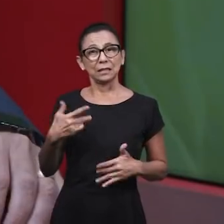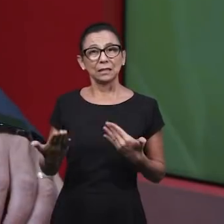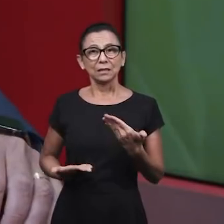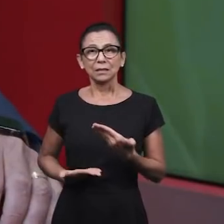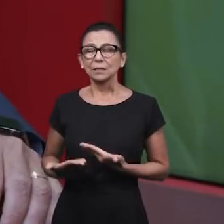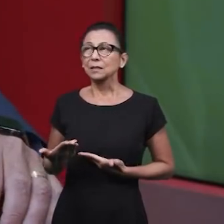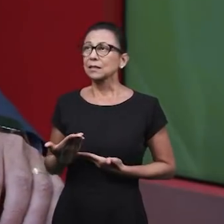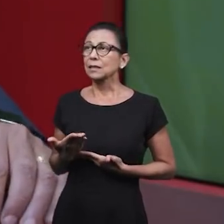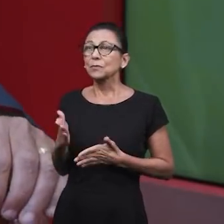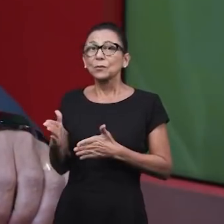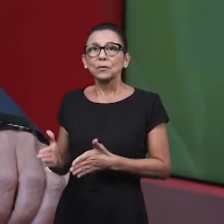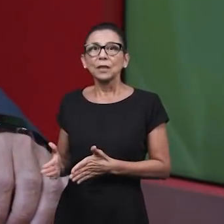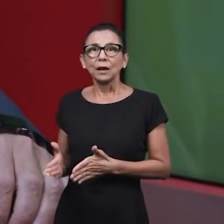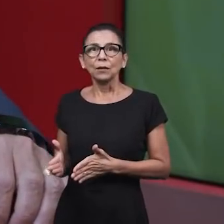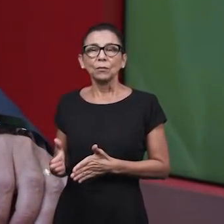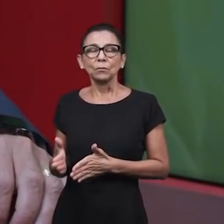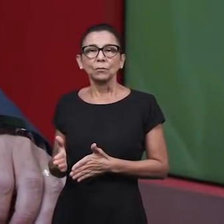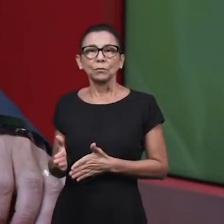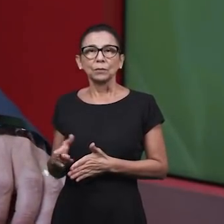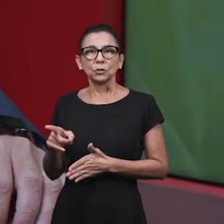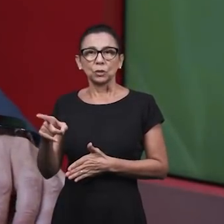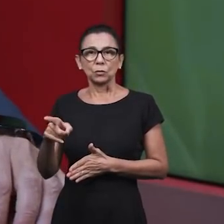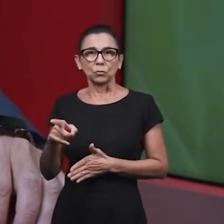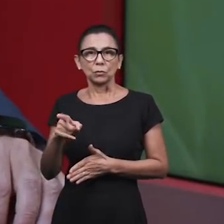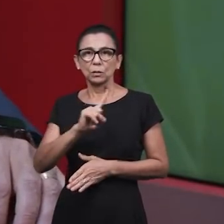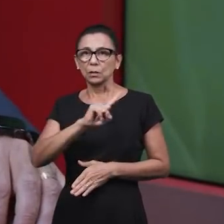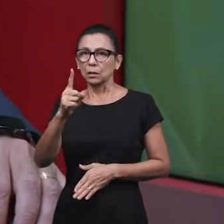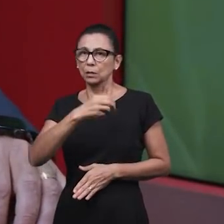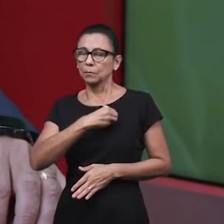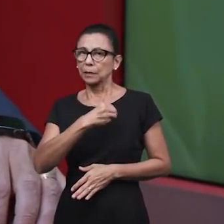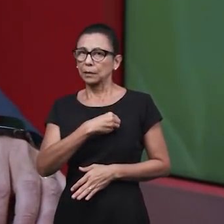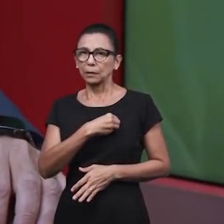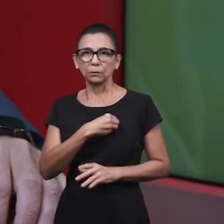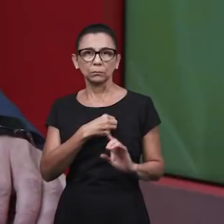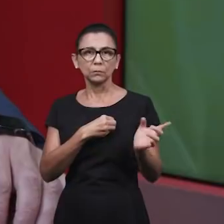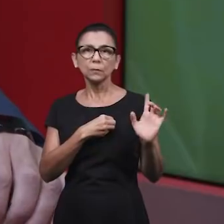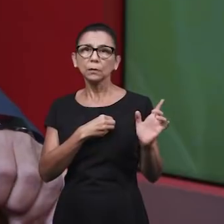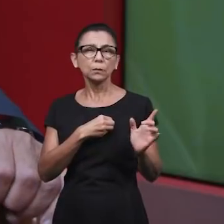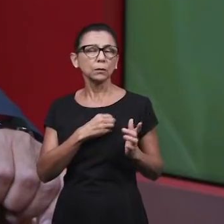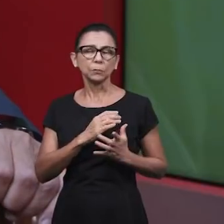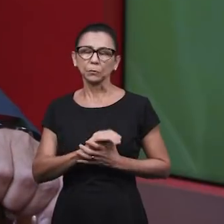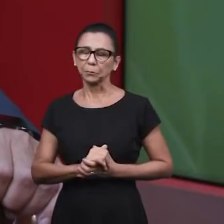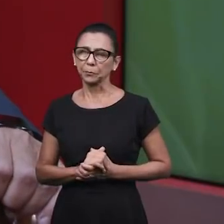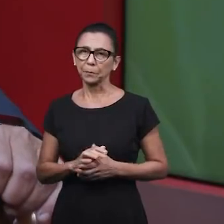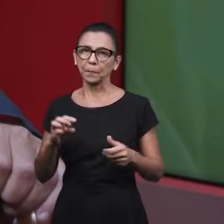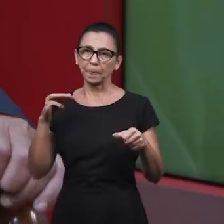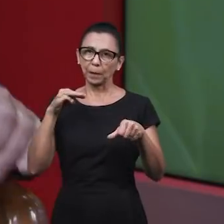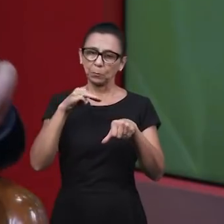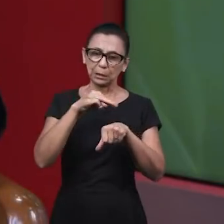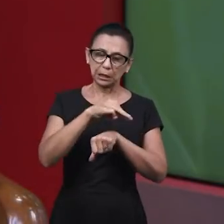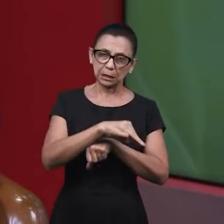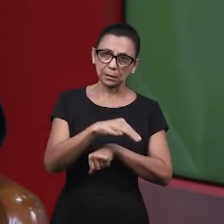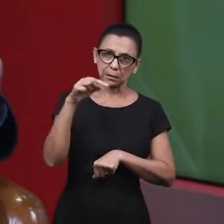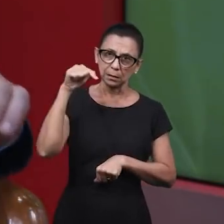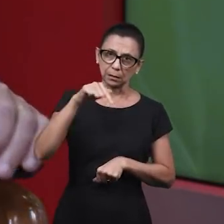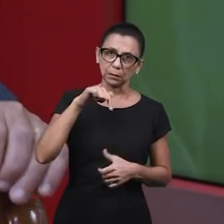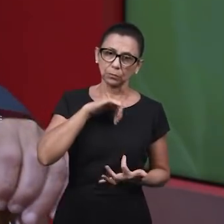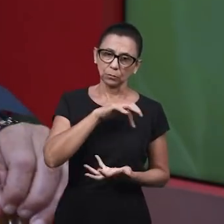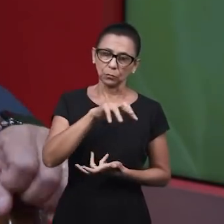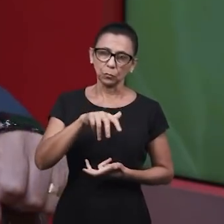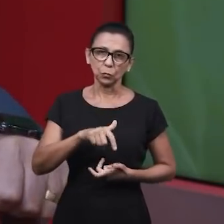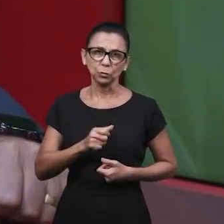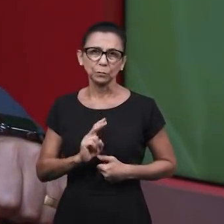Deus, Jesus não pecou. A sua vida e ministério foram marcados